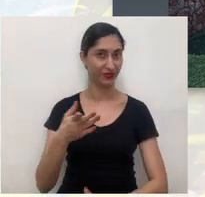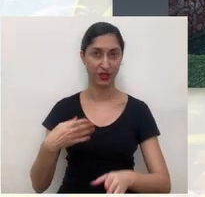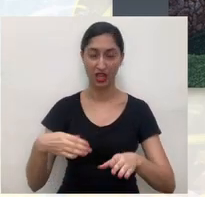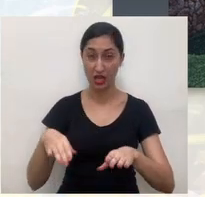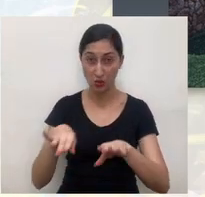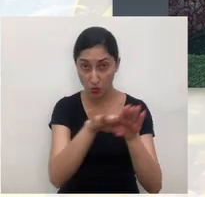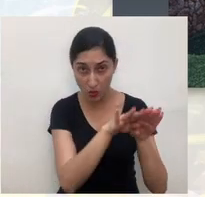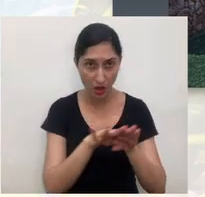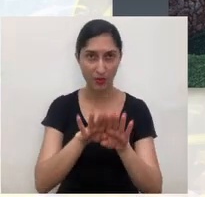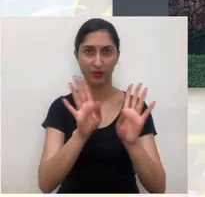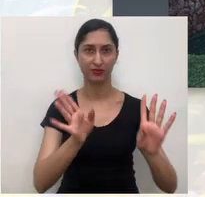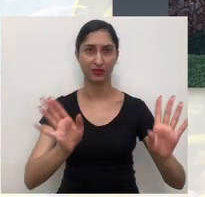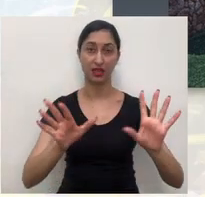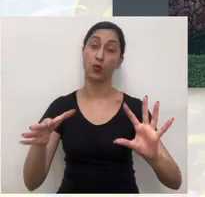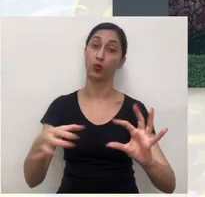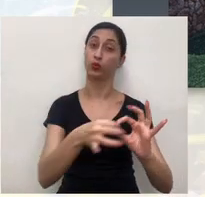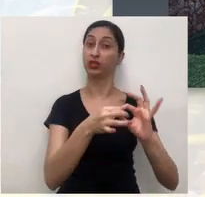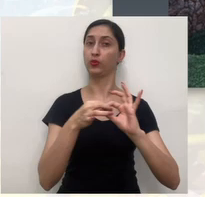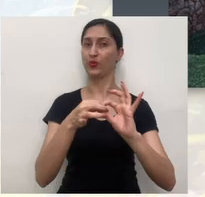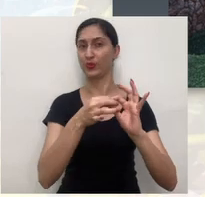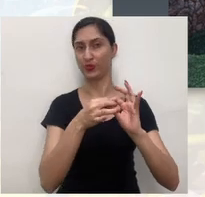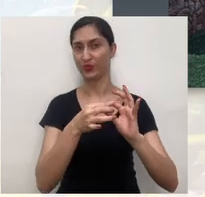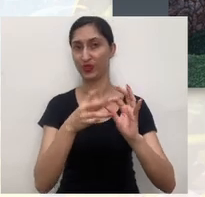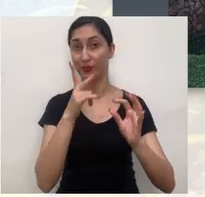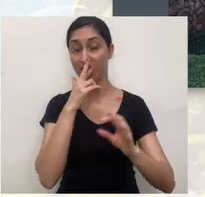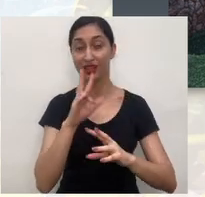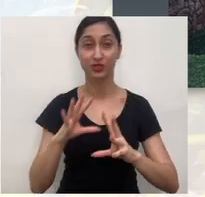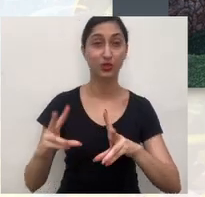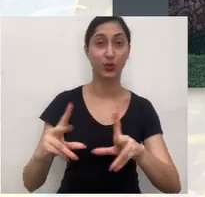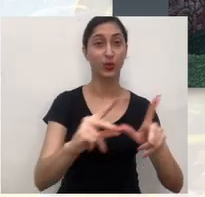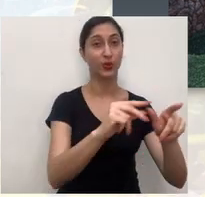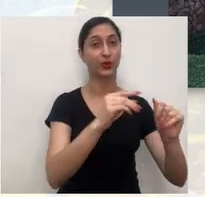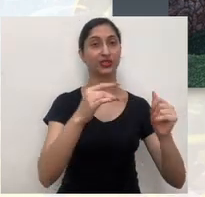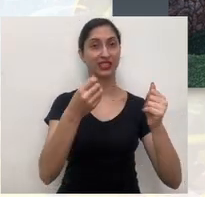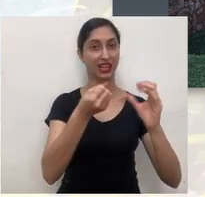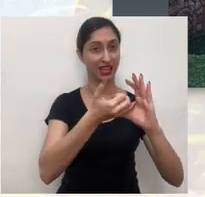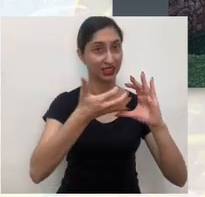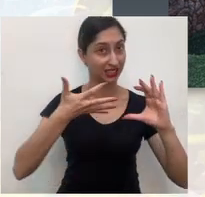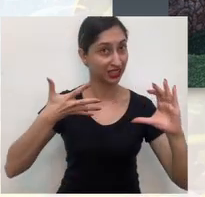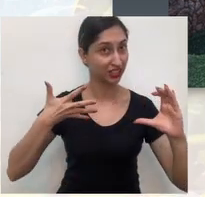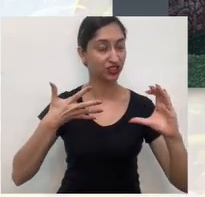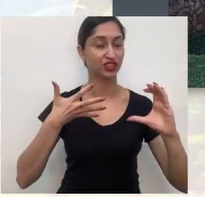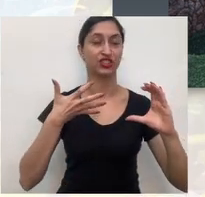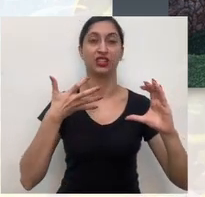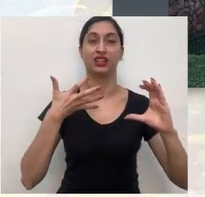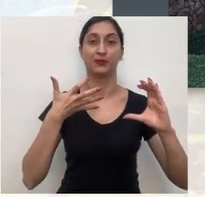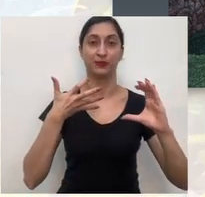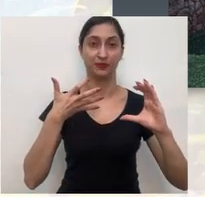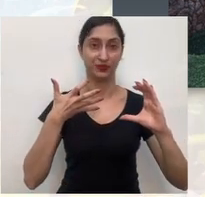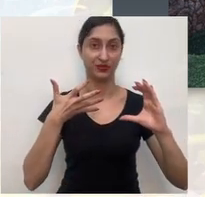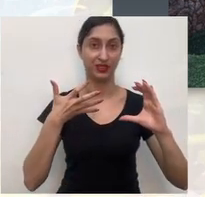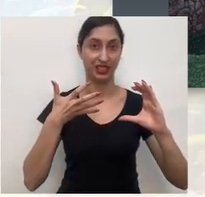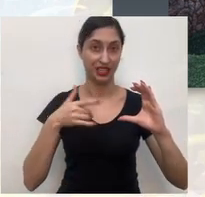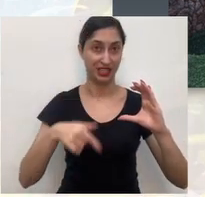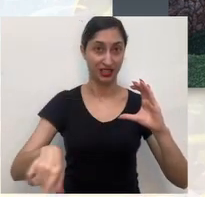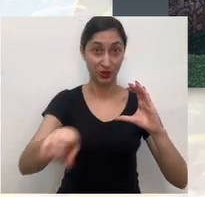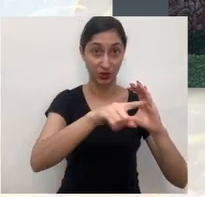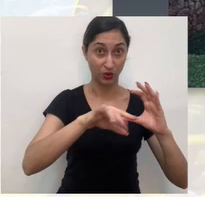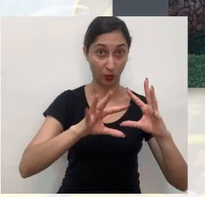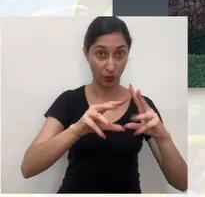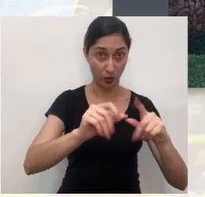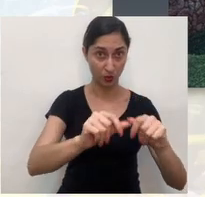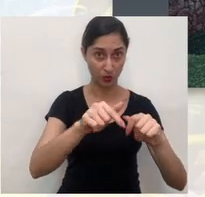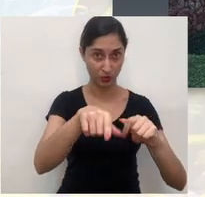uniformidade. É unidade. É a ideia de que todos os elementos que estão compondo esse espaço são